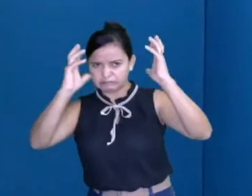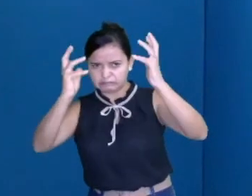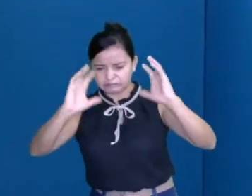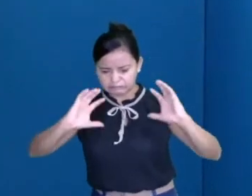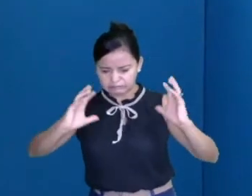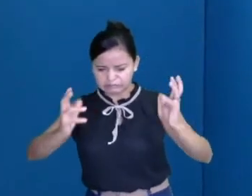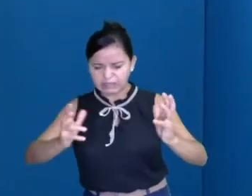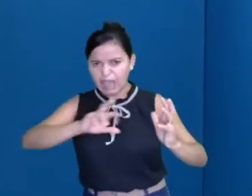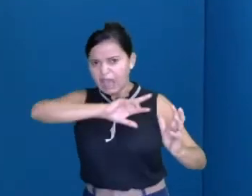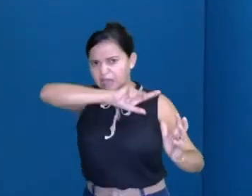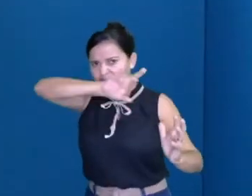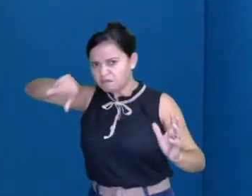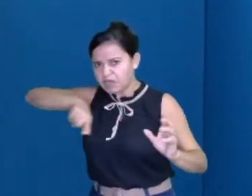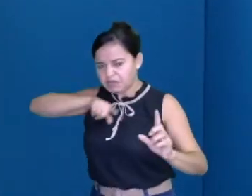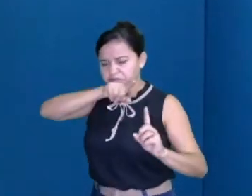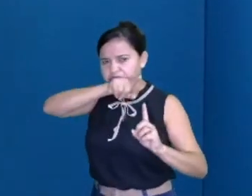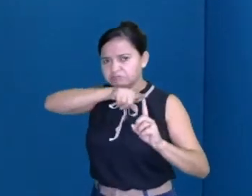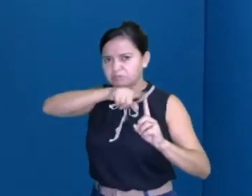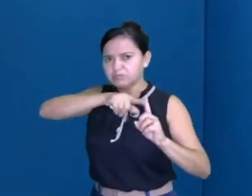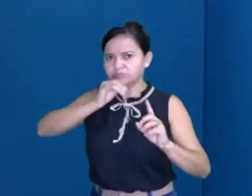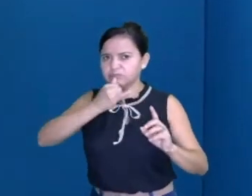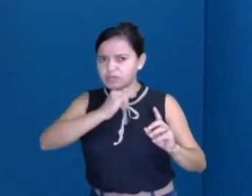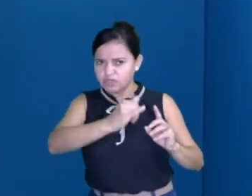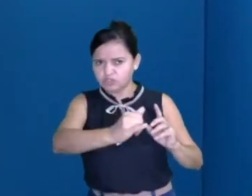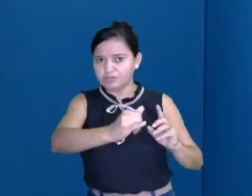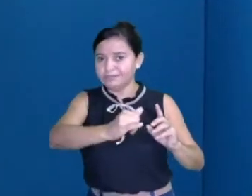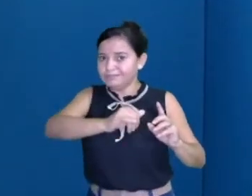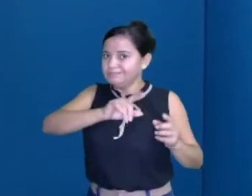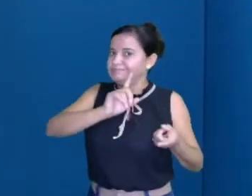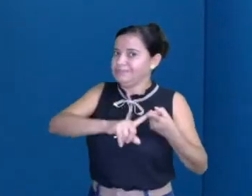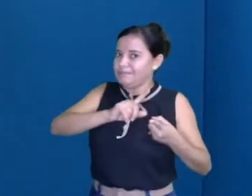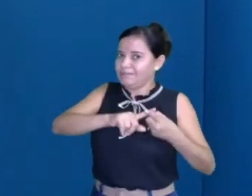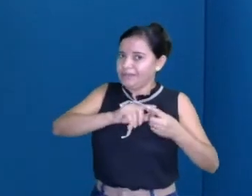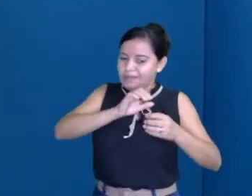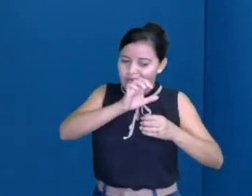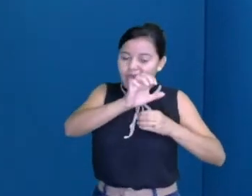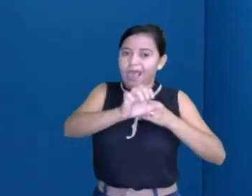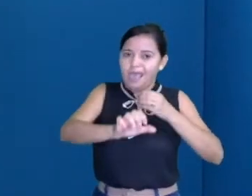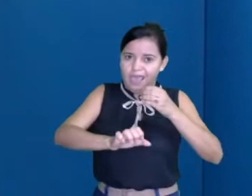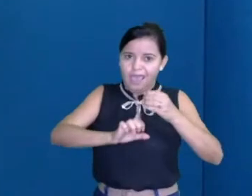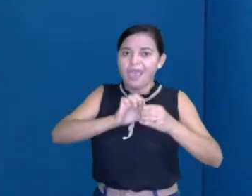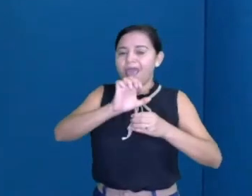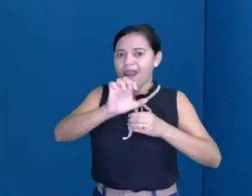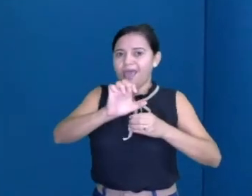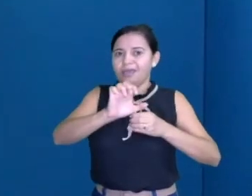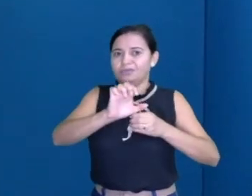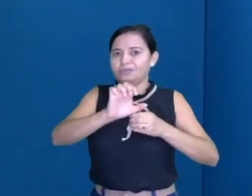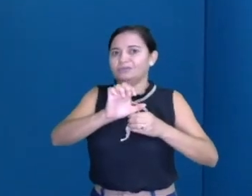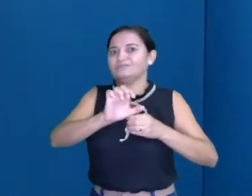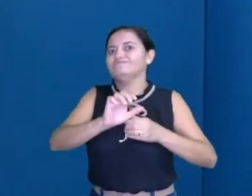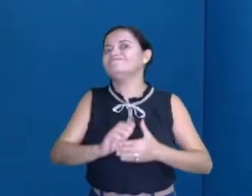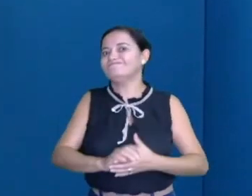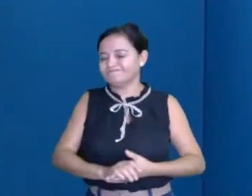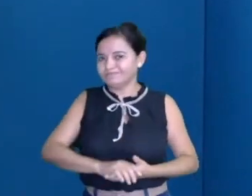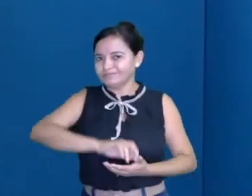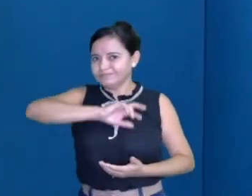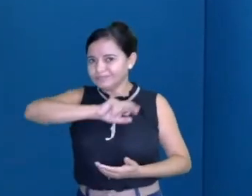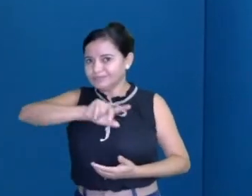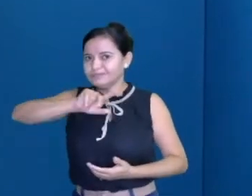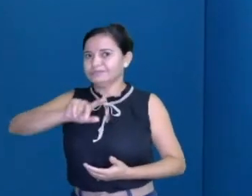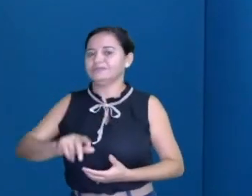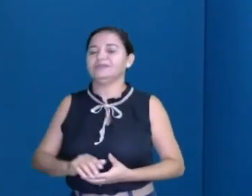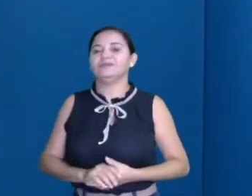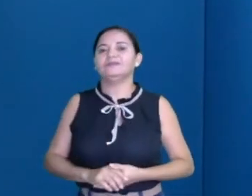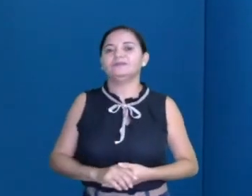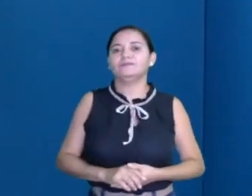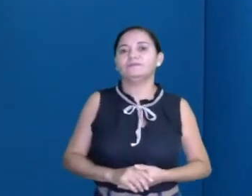um nível e também com uma quantidade específica de elétrons. E aí entra até um outro cara aqui que a gente poderia citar, que é o chamado princípio da